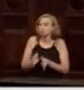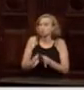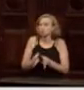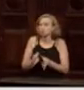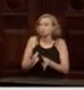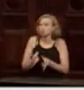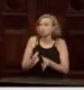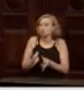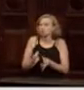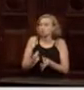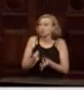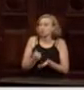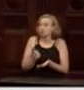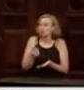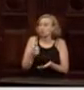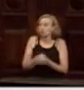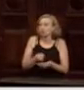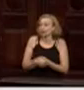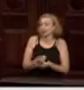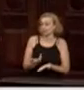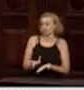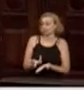afora.